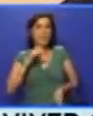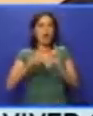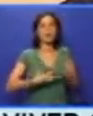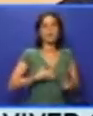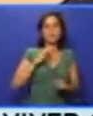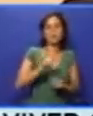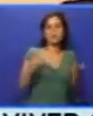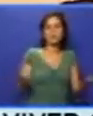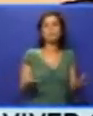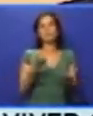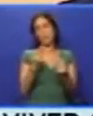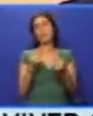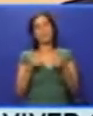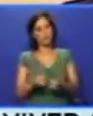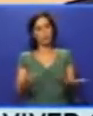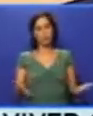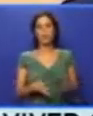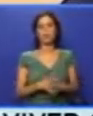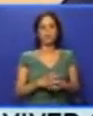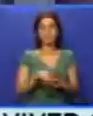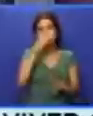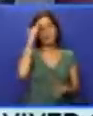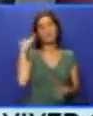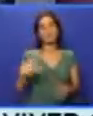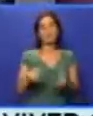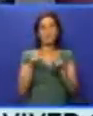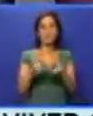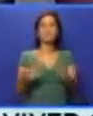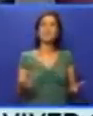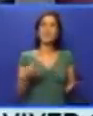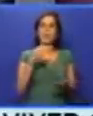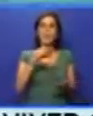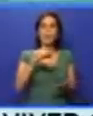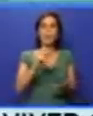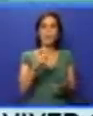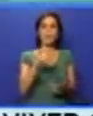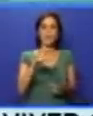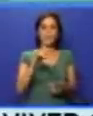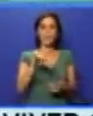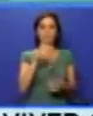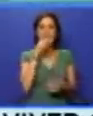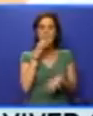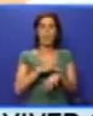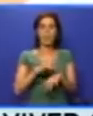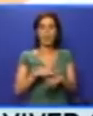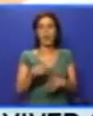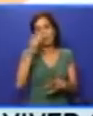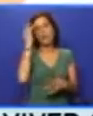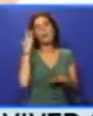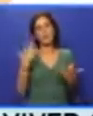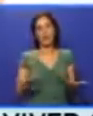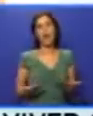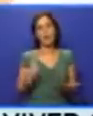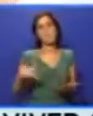teus sintomas? Acho que é muito bom, muito bom. Patrícia, foi difícil para si no início falar desta doença? Agora muito. É muito mais fácil?